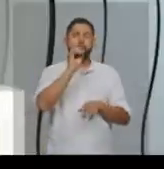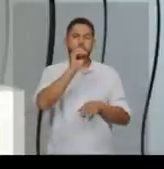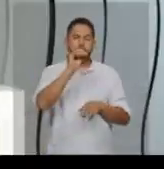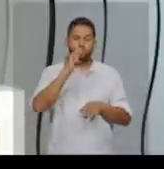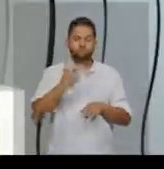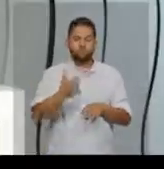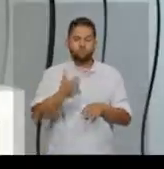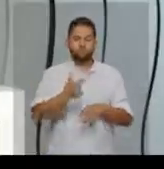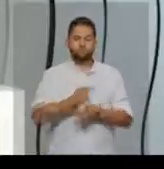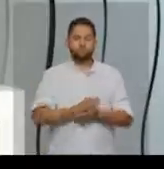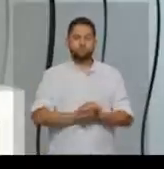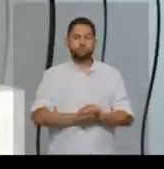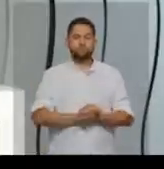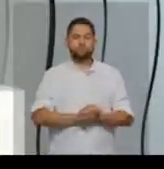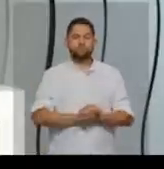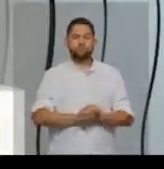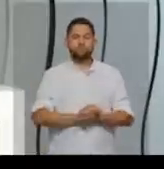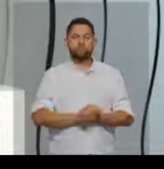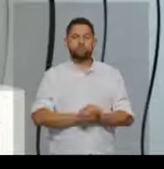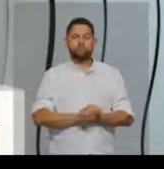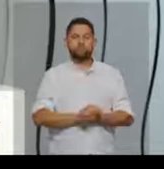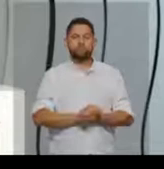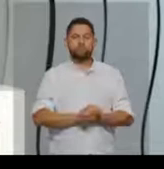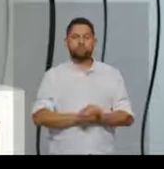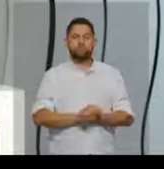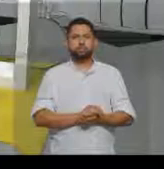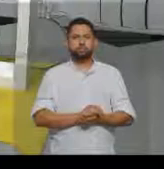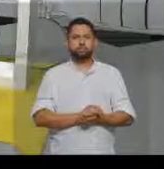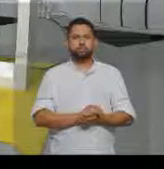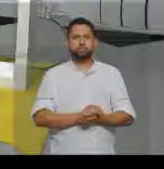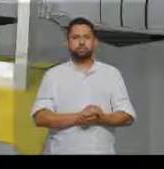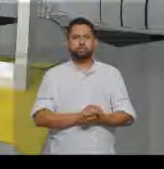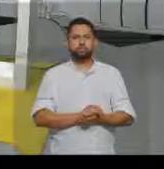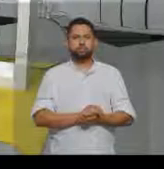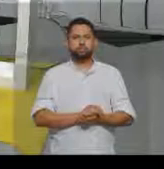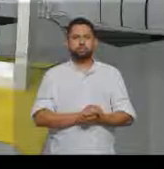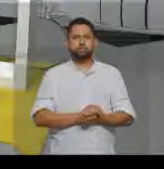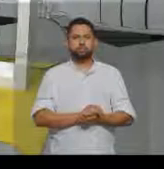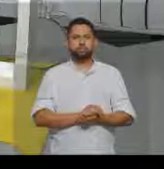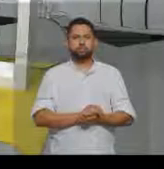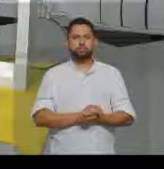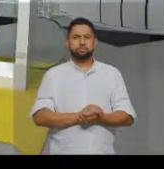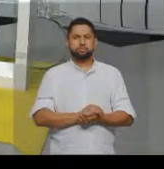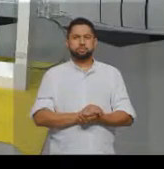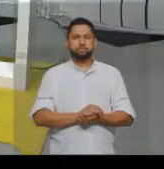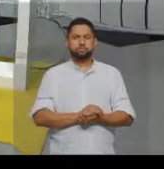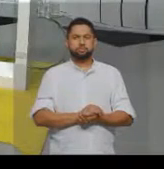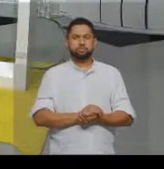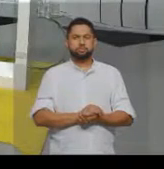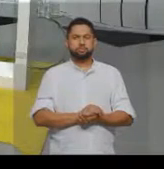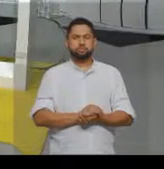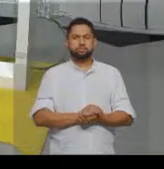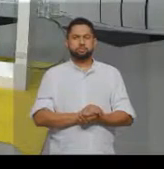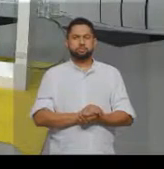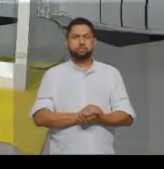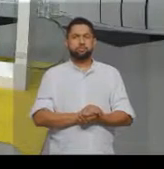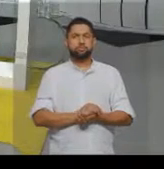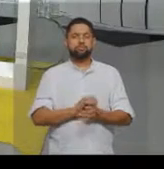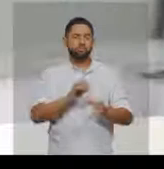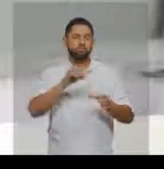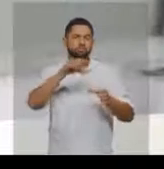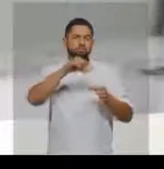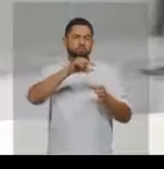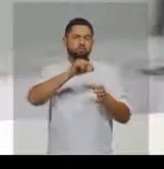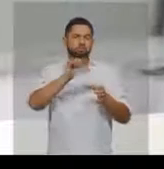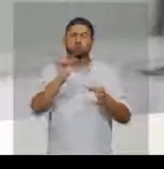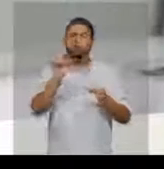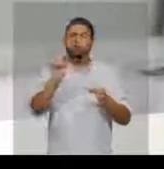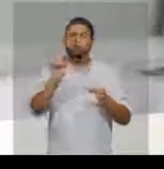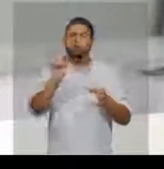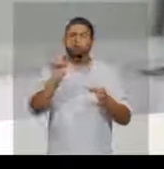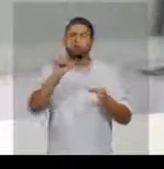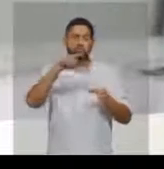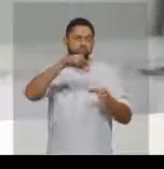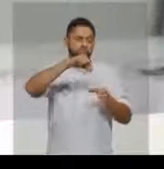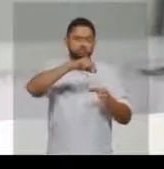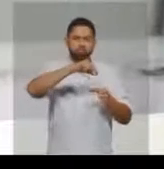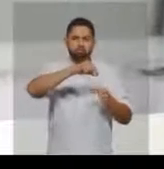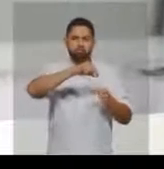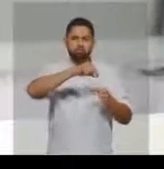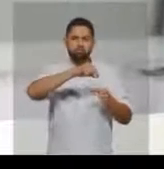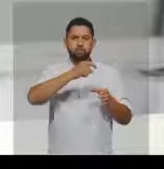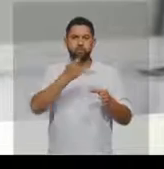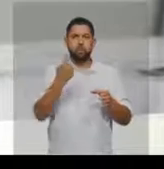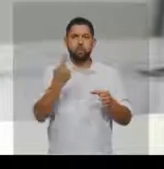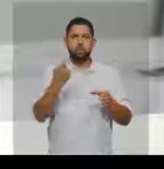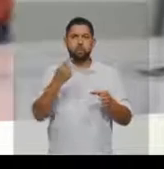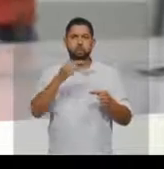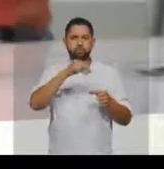só, aqui eu vou colocar primeiro o meu permanganato de potássio. Então, aqui eu estou colocando apenas um sachê, para